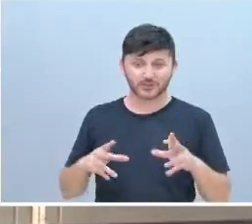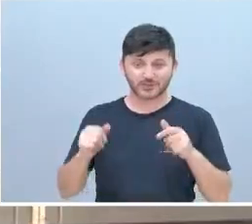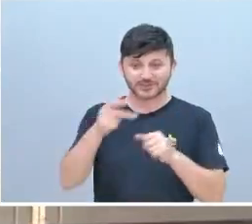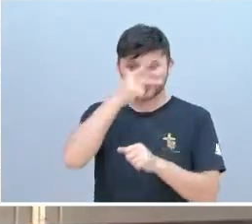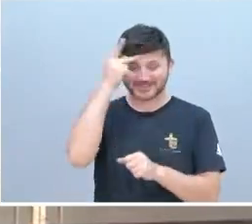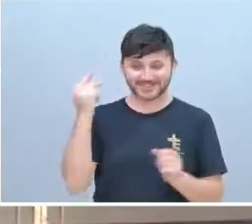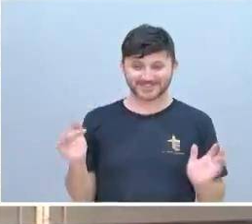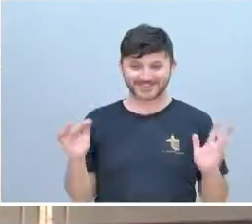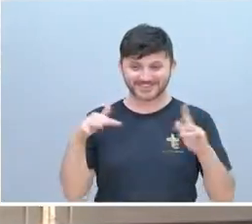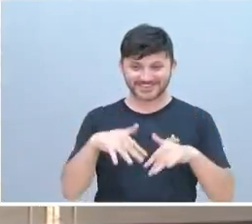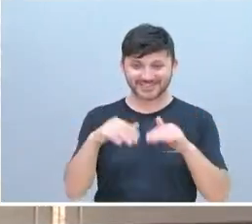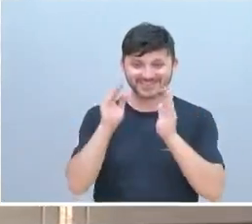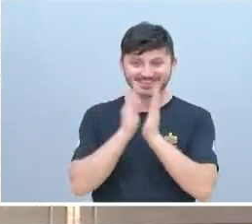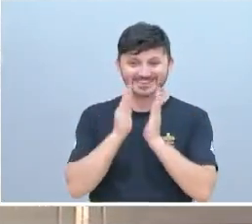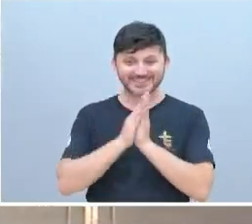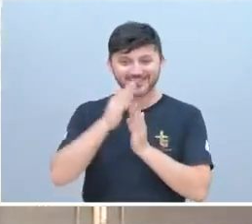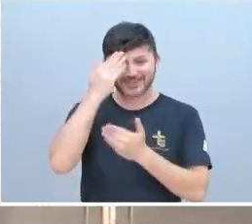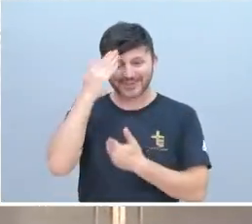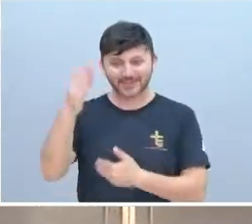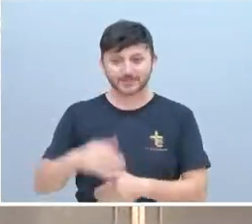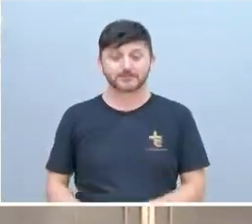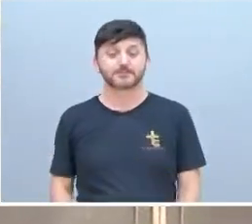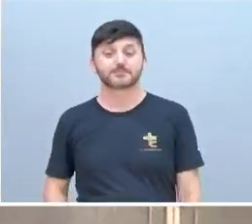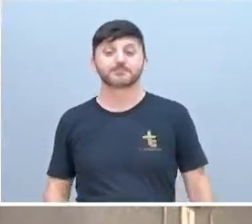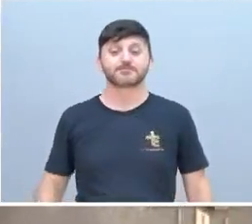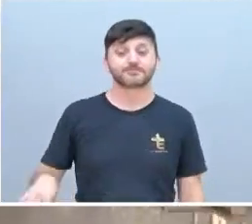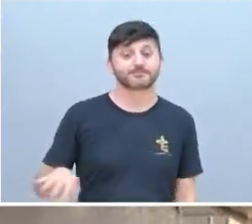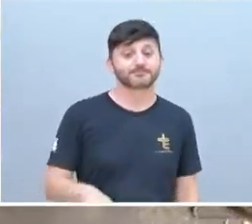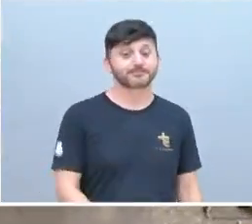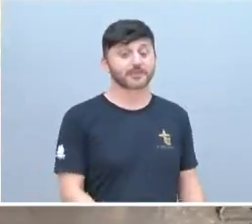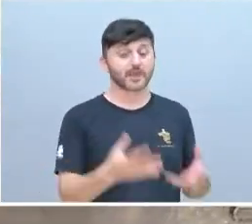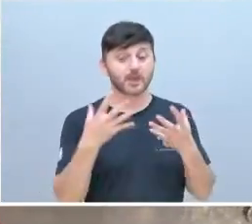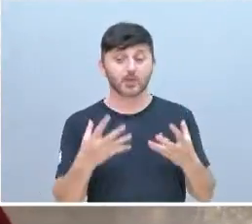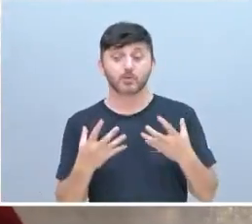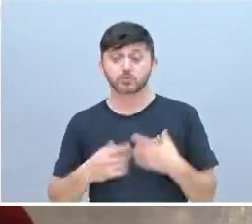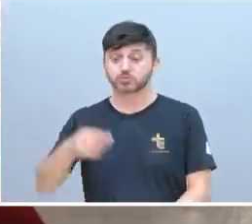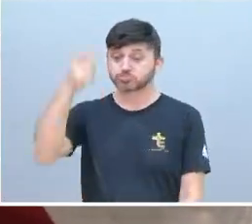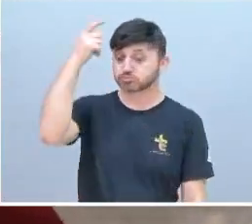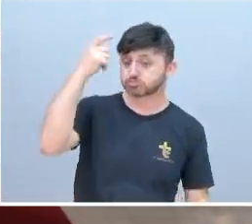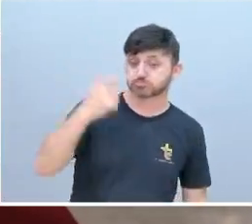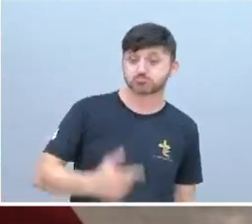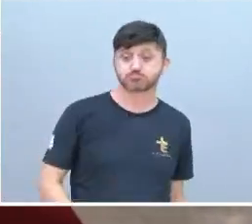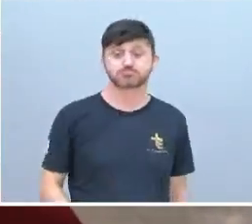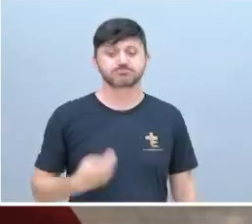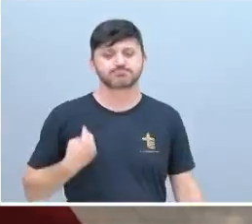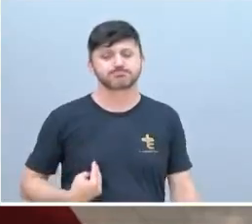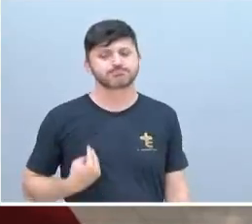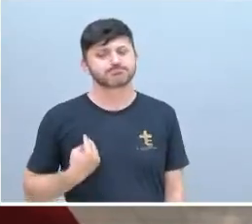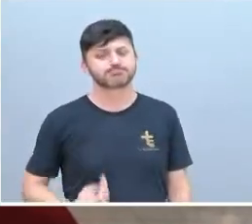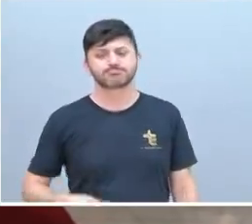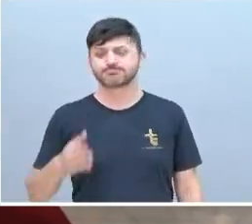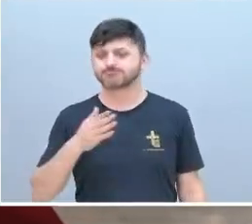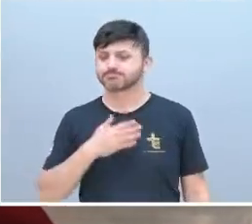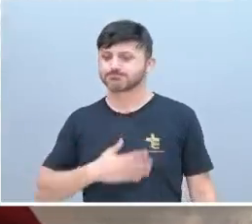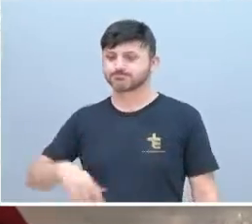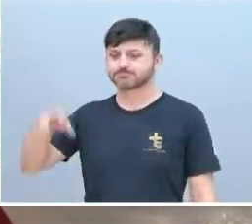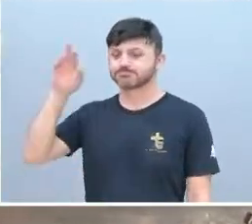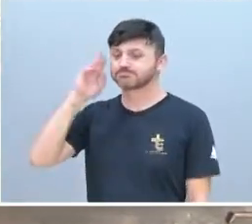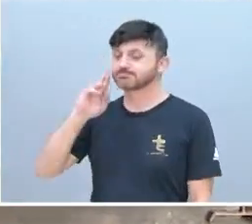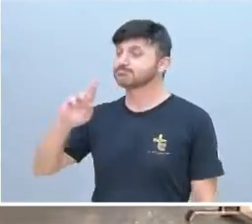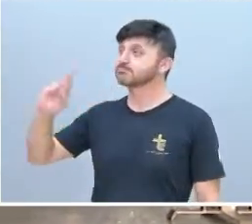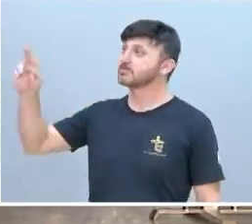Obrigado pelas orações. Eu quero ser um instrumento vivo,